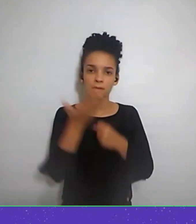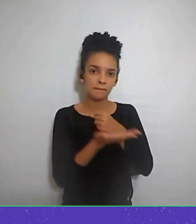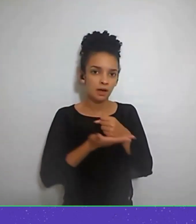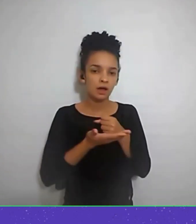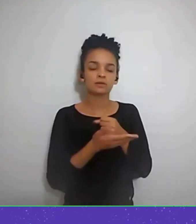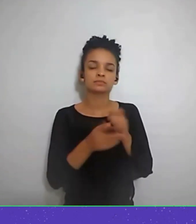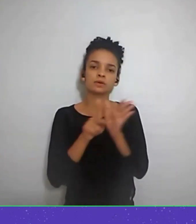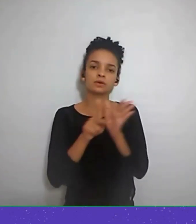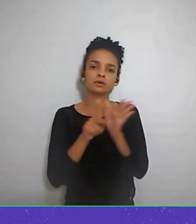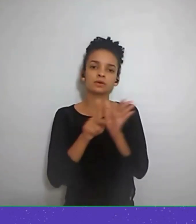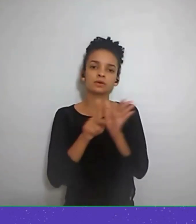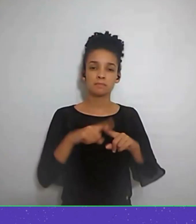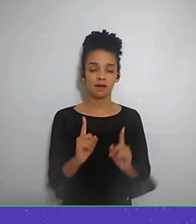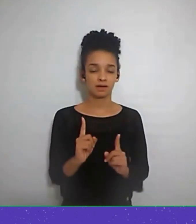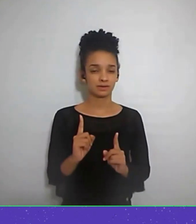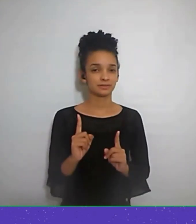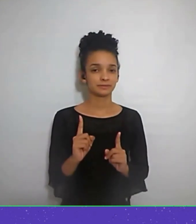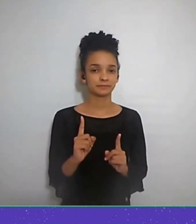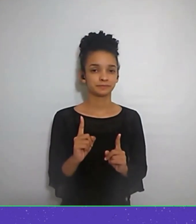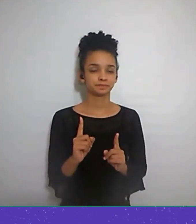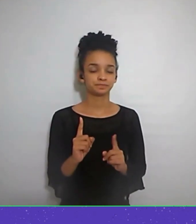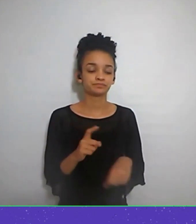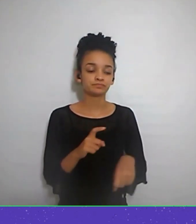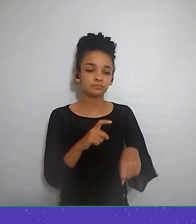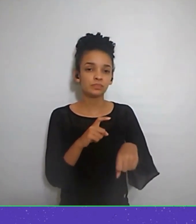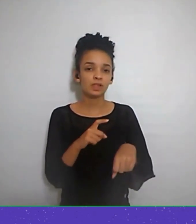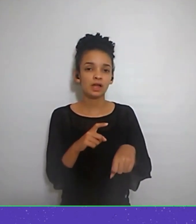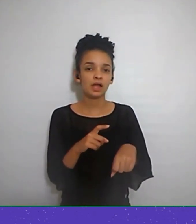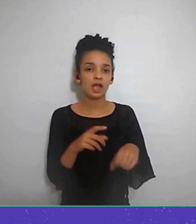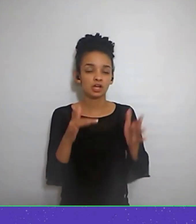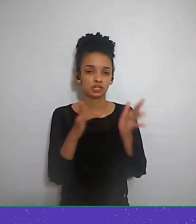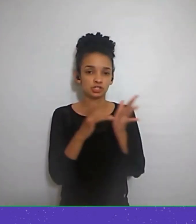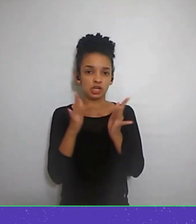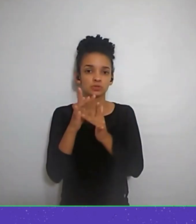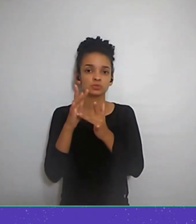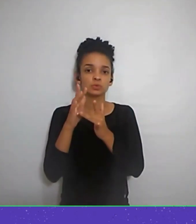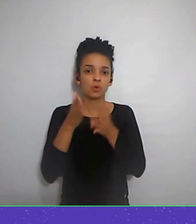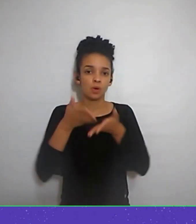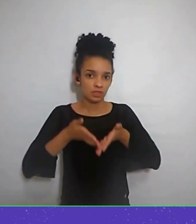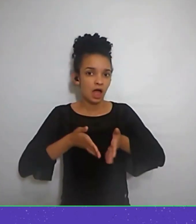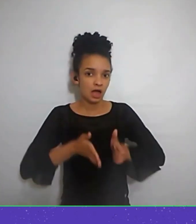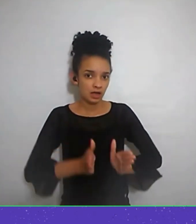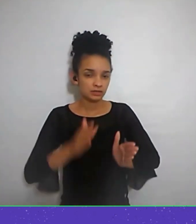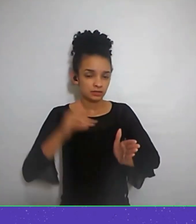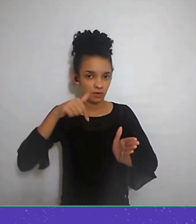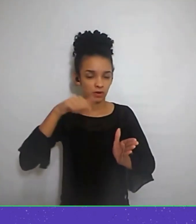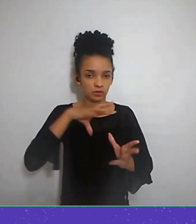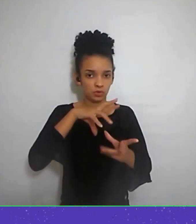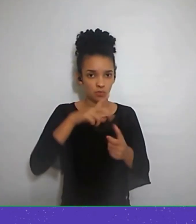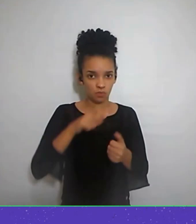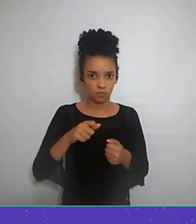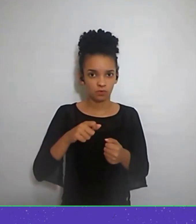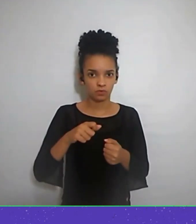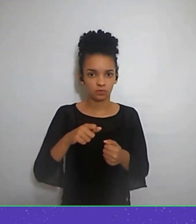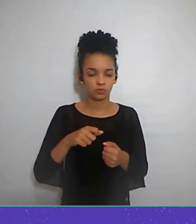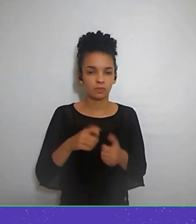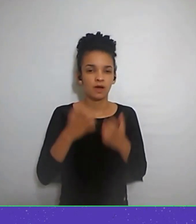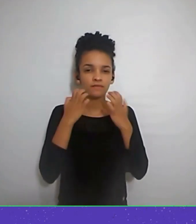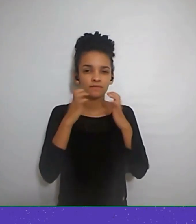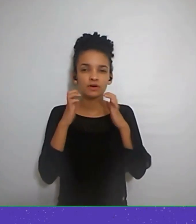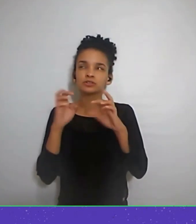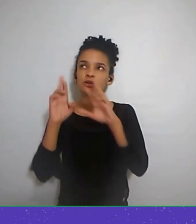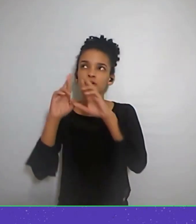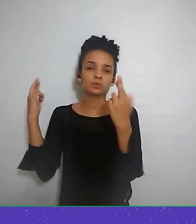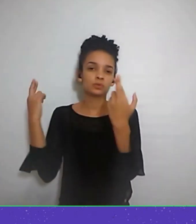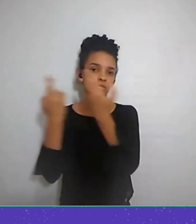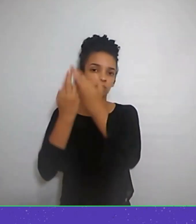Jesus, quando Jesus chegou aqui para pregar o Evangelho do Reino, os líderes